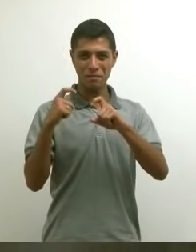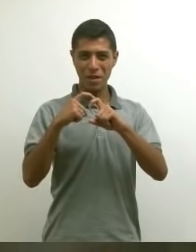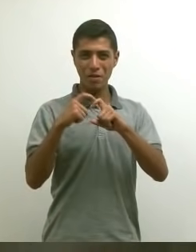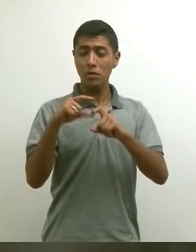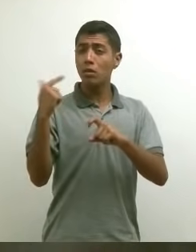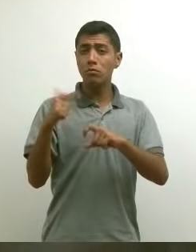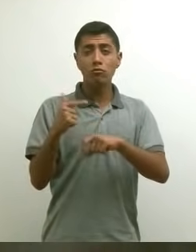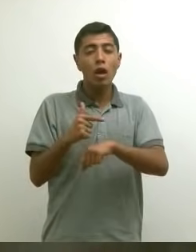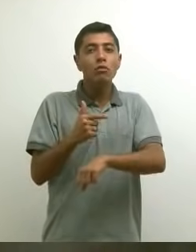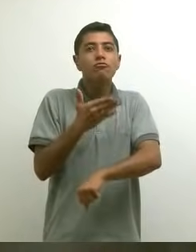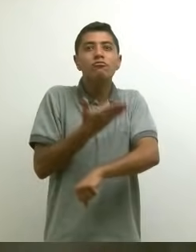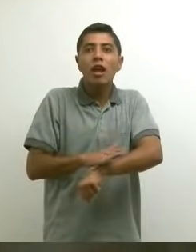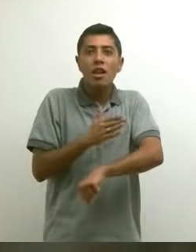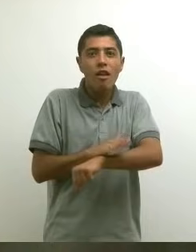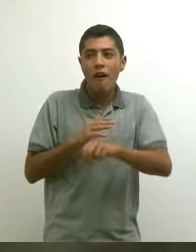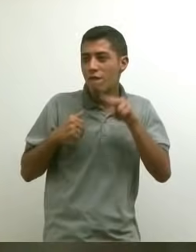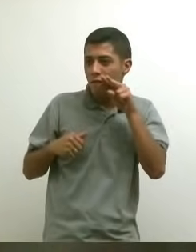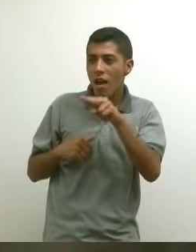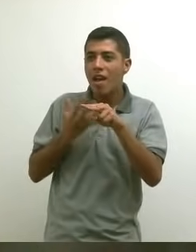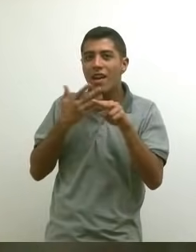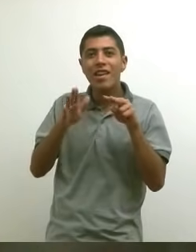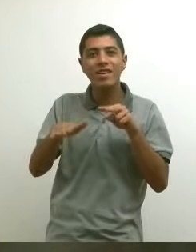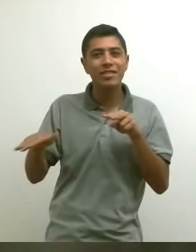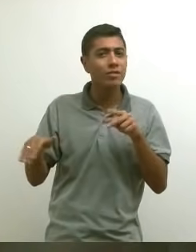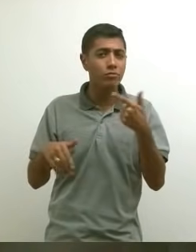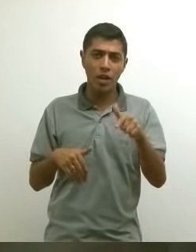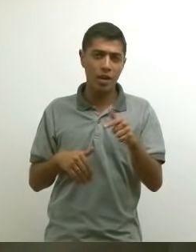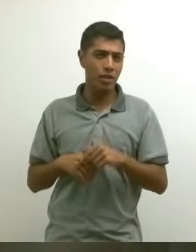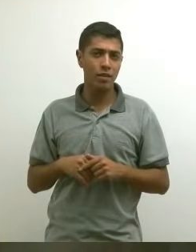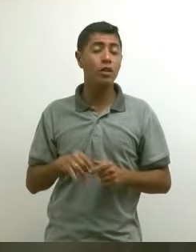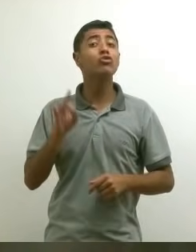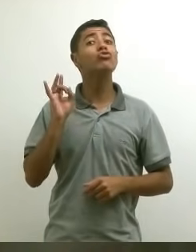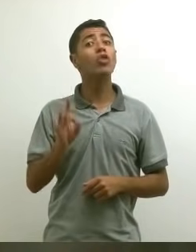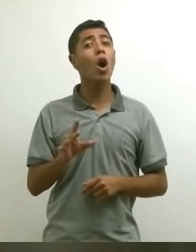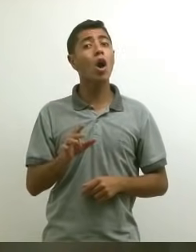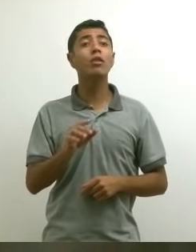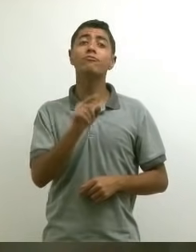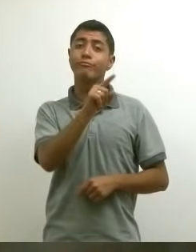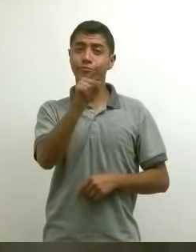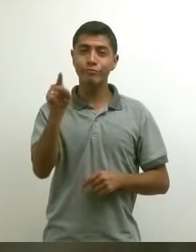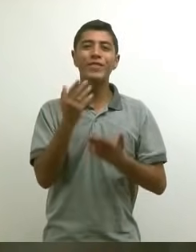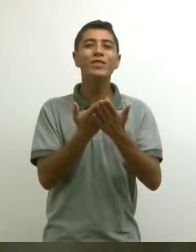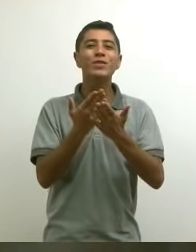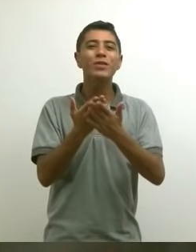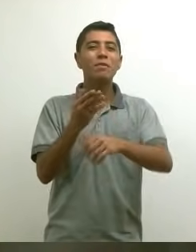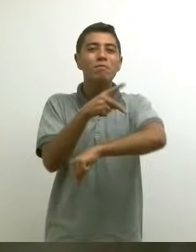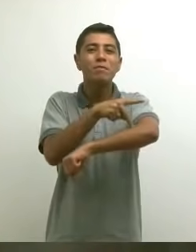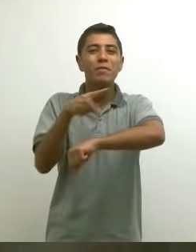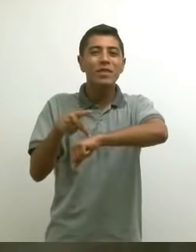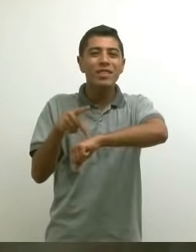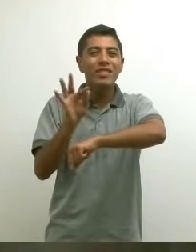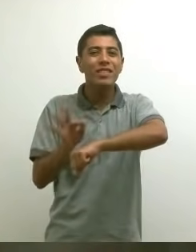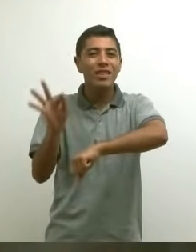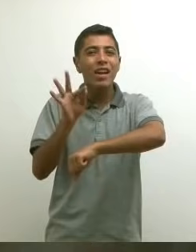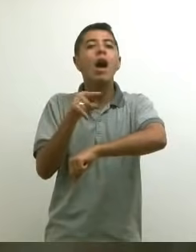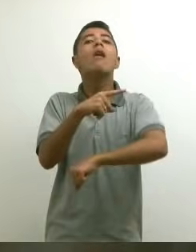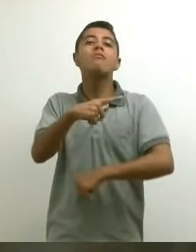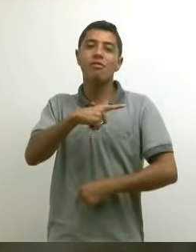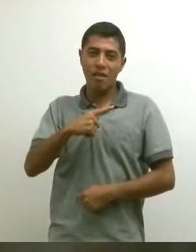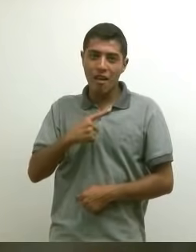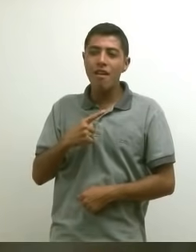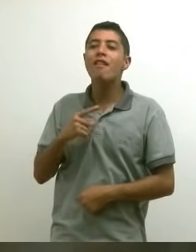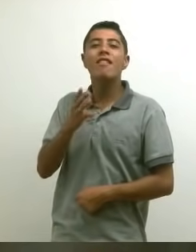isso quem passa por isso são pedagogos a faculdade de pedagogia tem isso então existe um divórcio enorme saúde doença nas duas formações